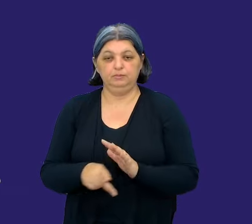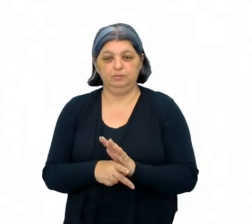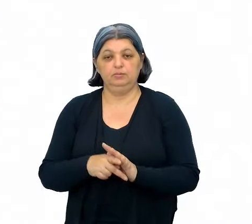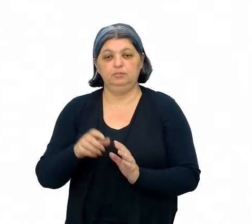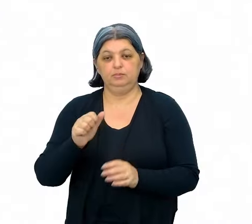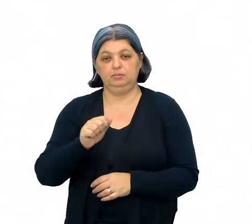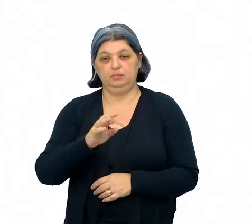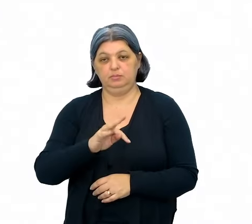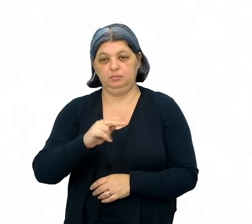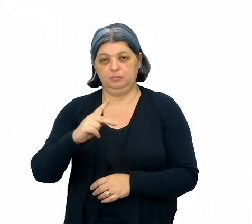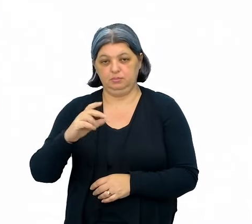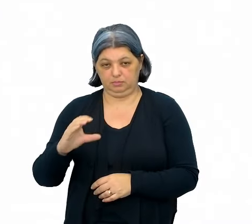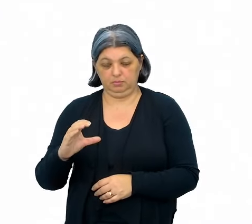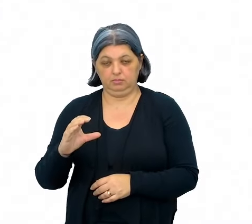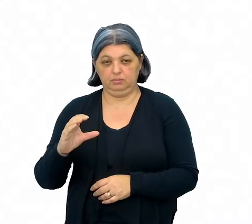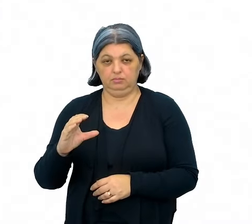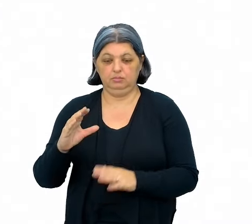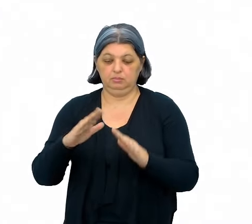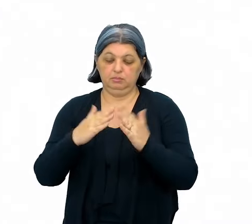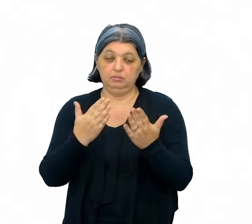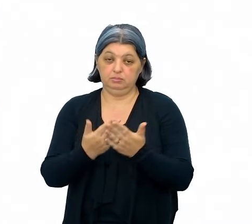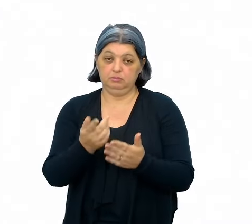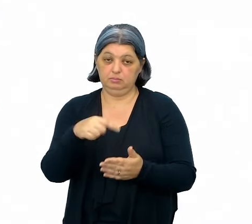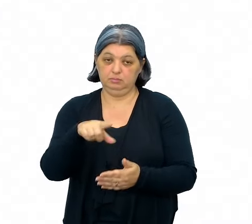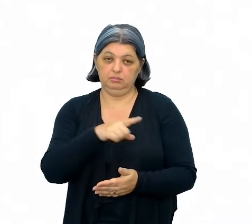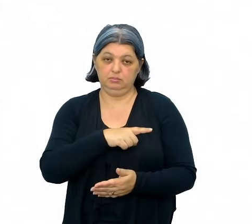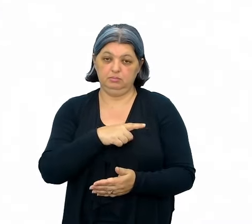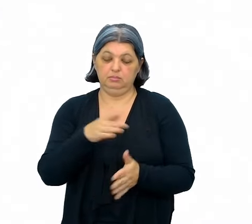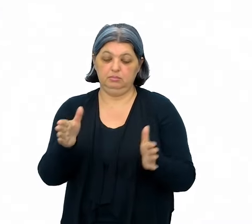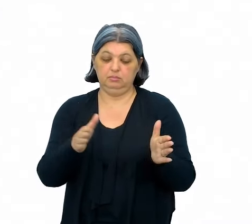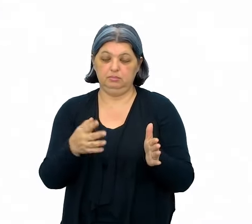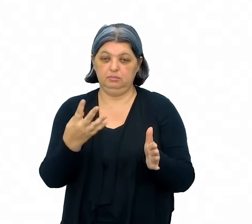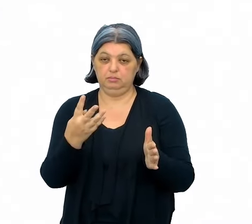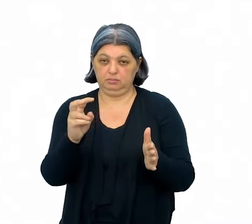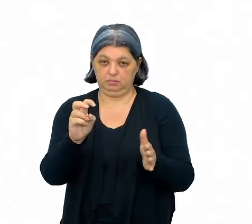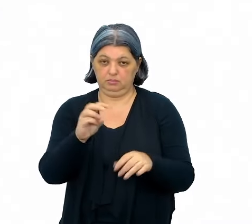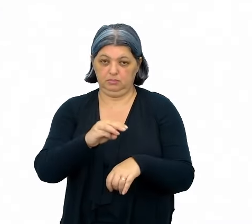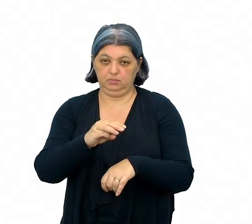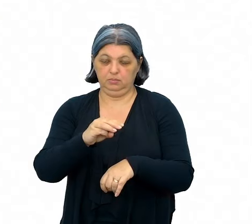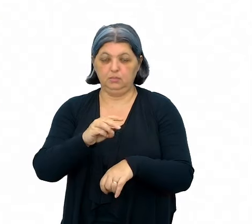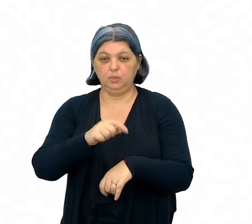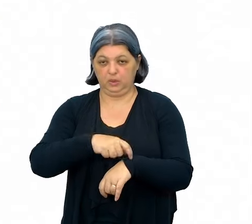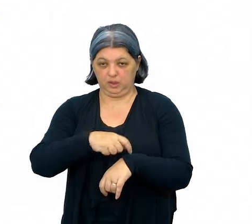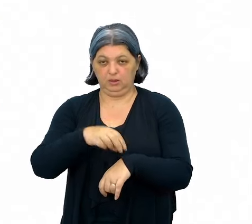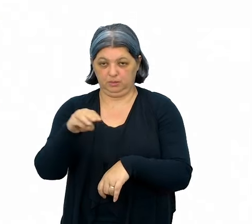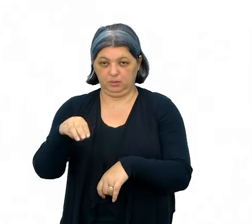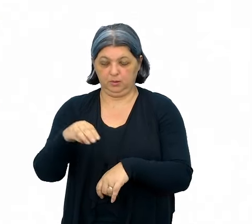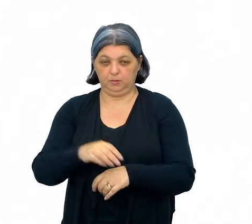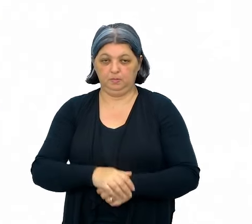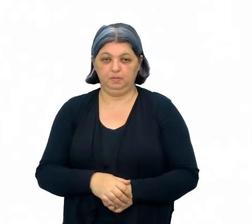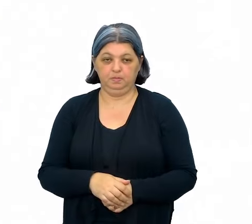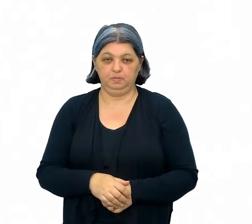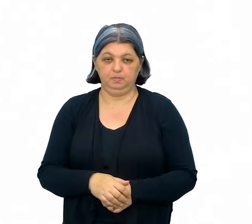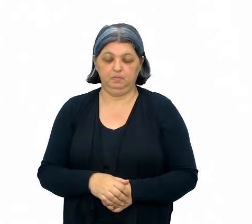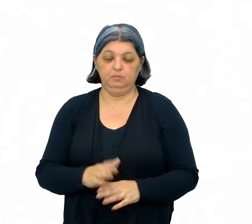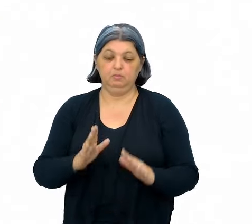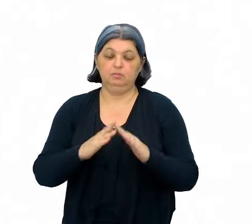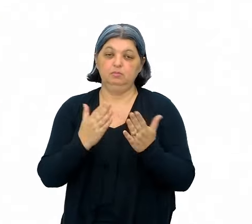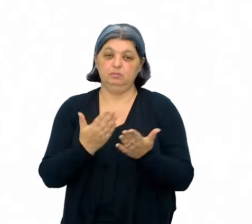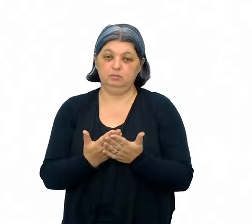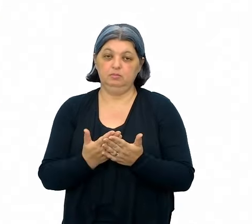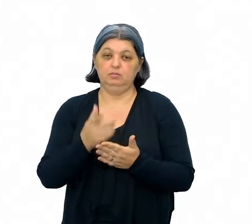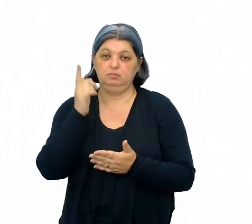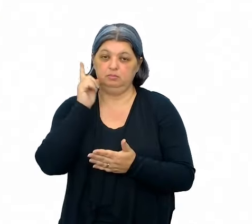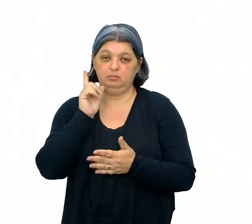TPC da escola, onde vocês terão 45 minutos na sua unidade escolar para